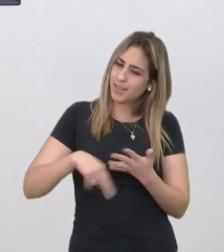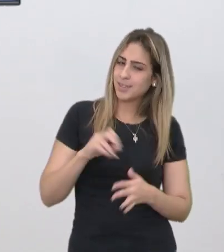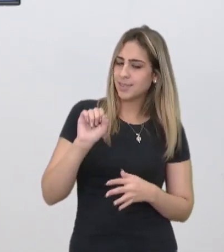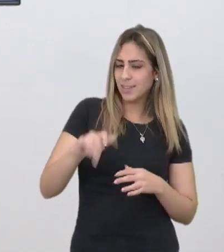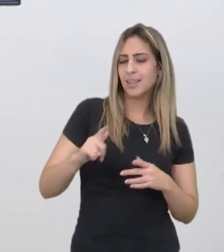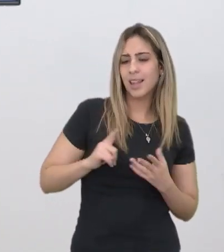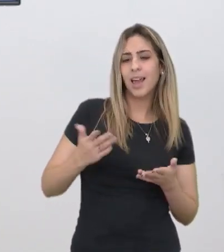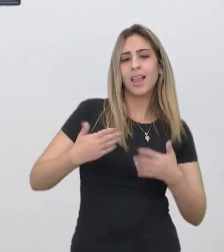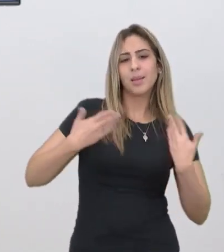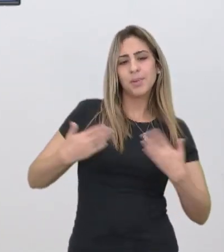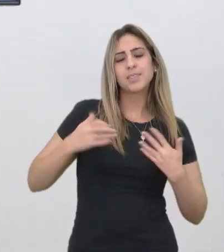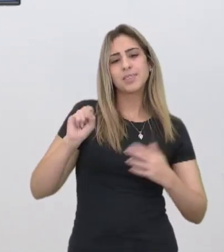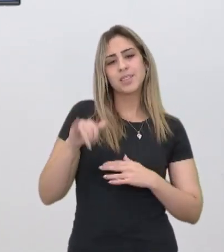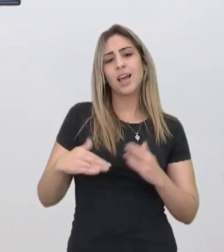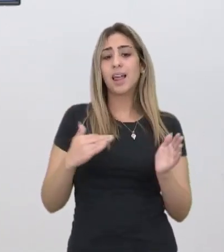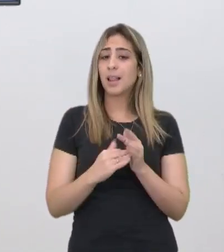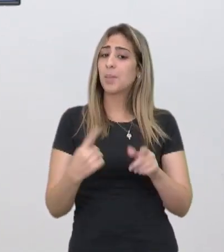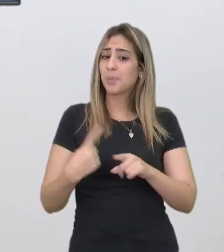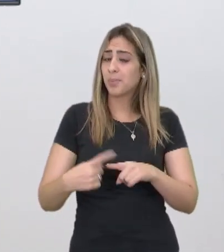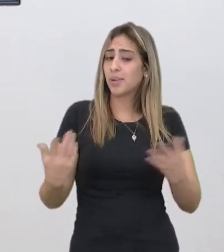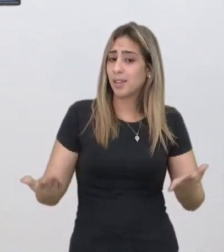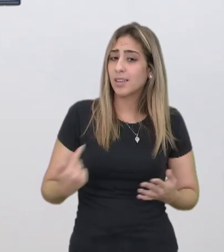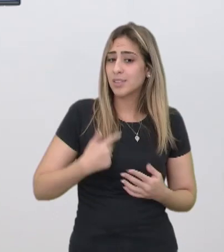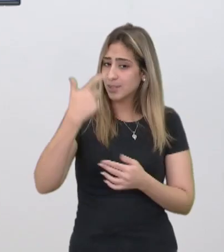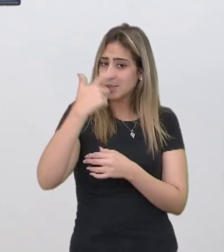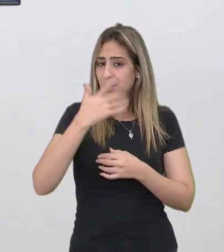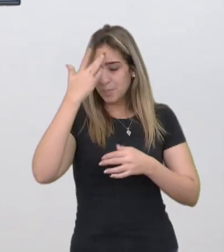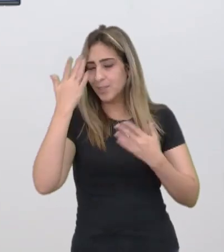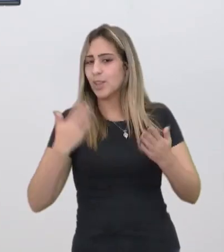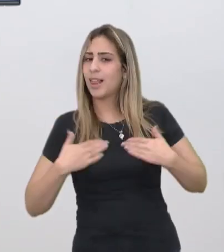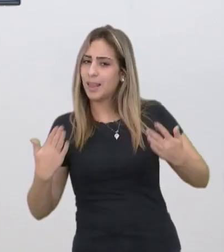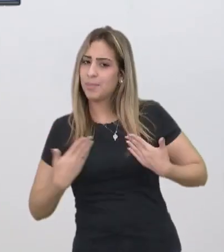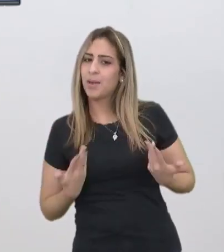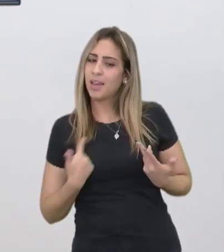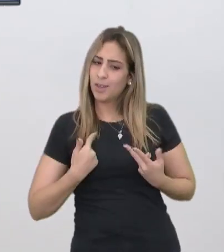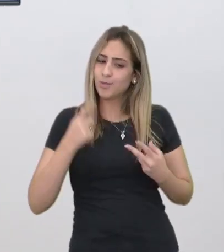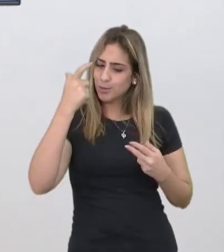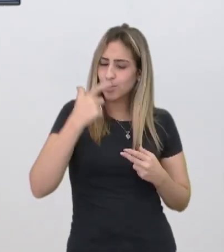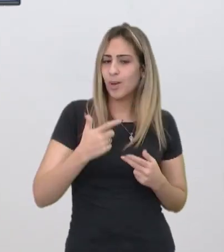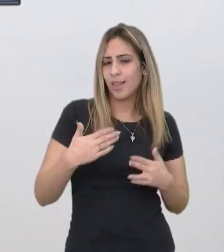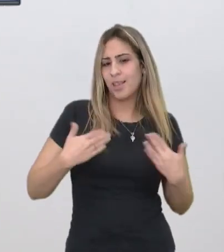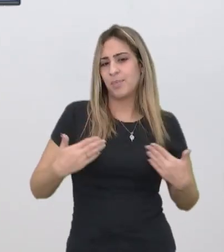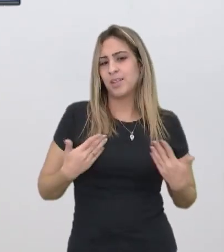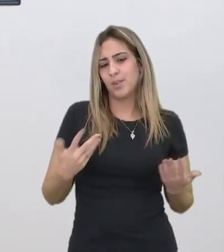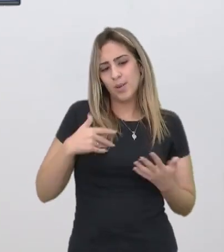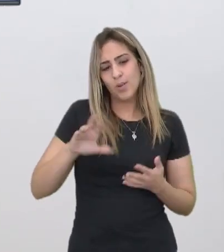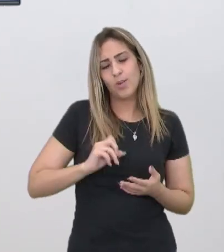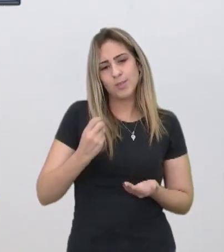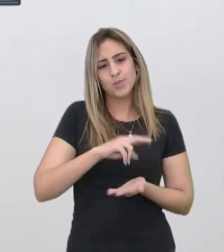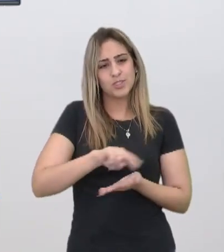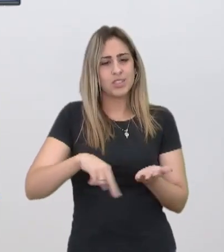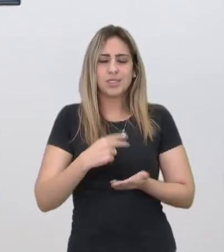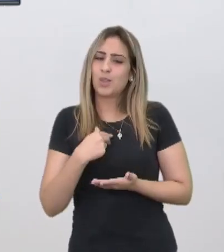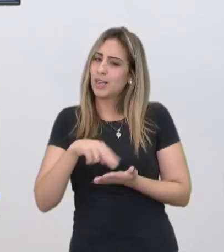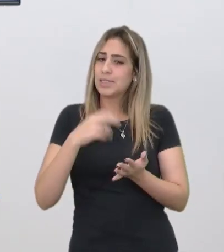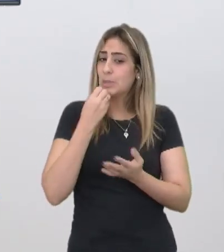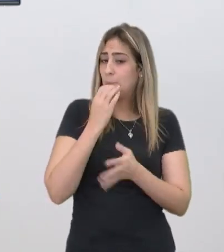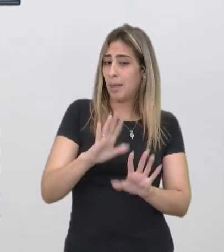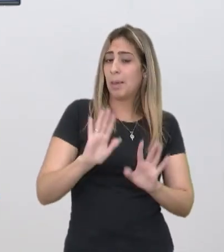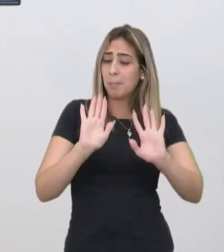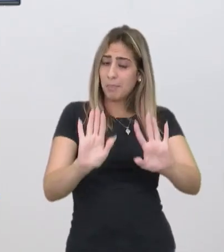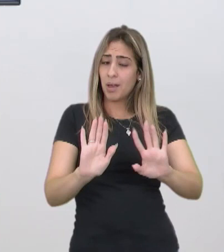pouco de animação, até porque eu sou uma pessoa animada, eu me considero uma pessoa animada, eu gosto muito de dança, eu não danço bem, mas